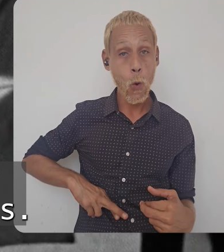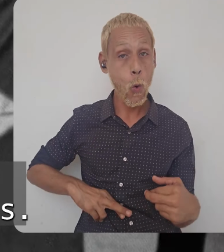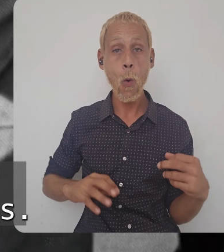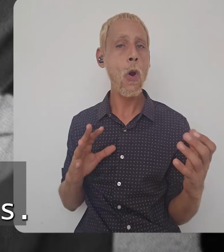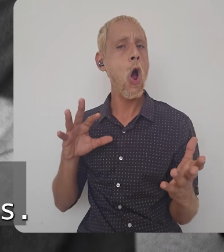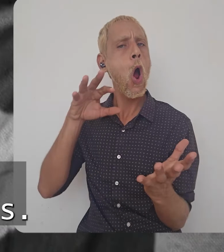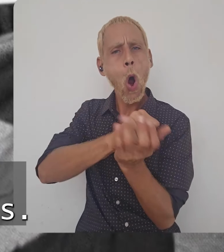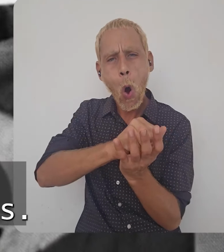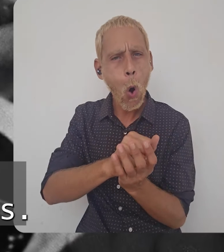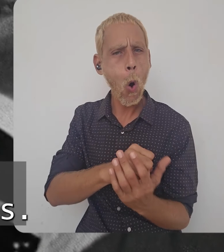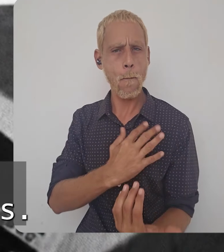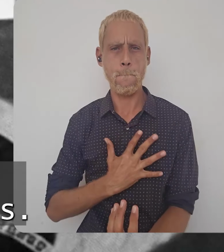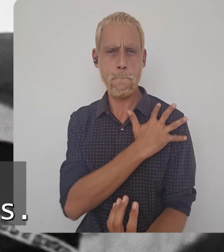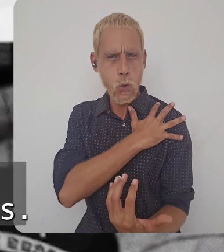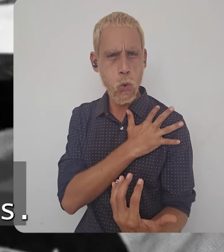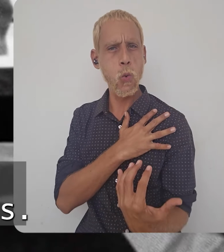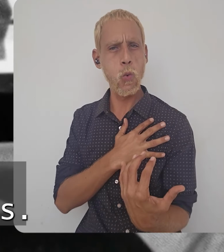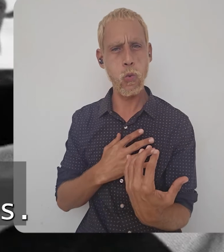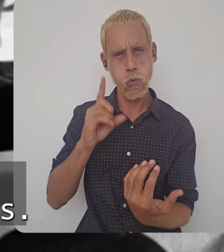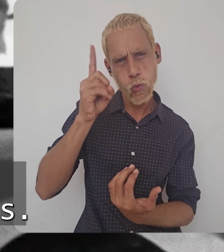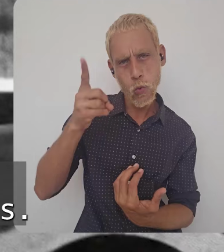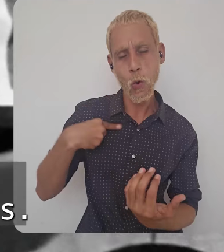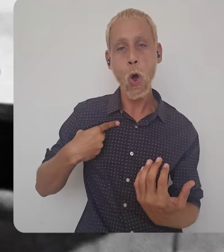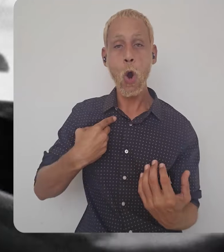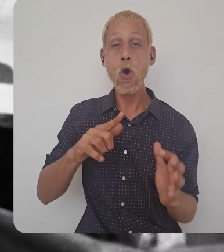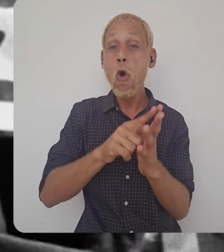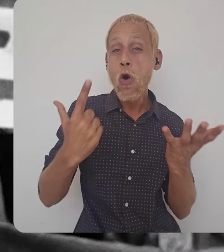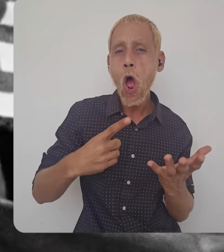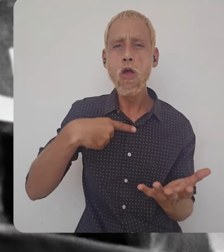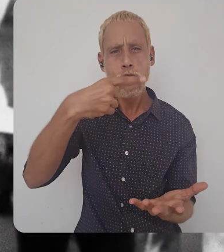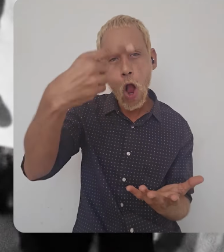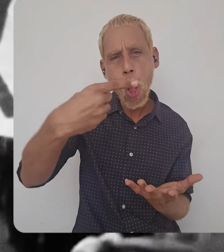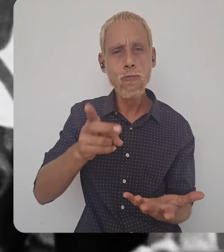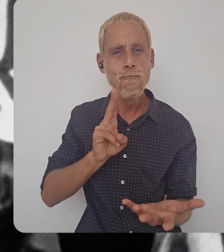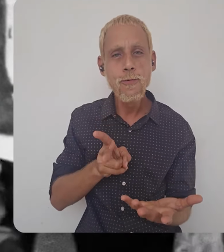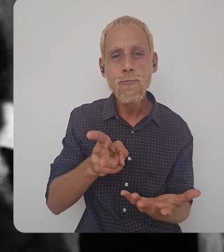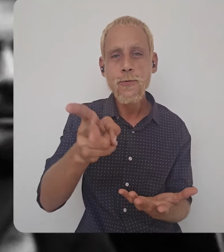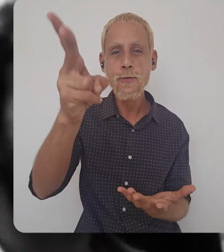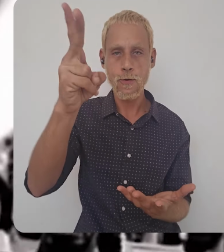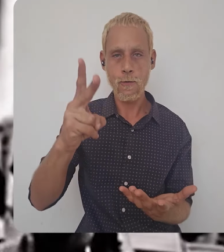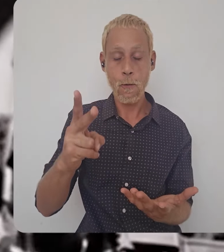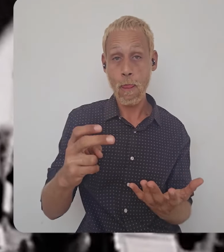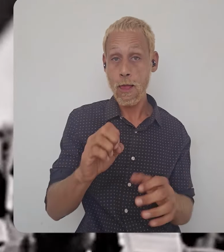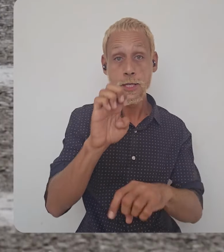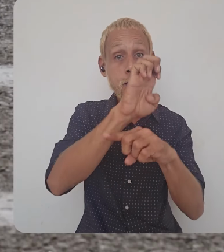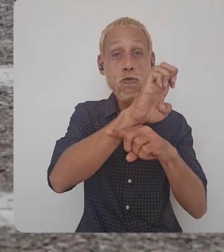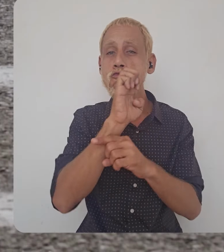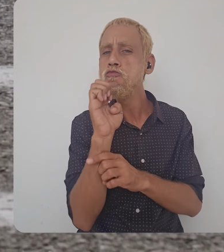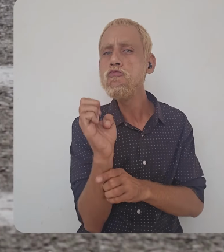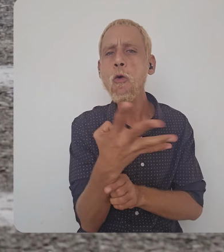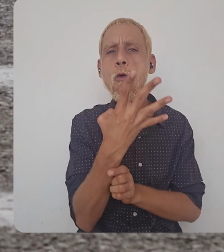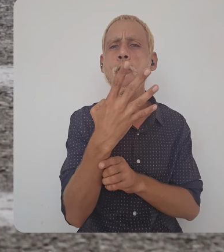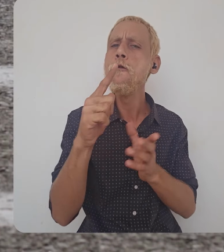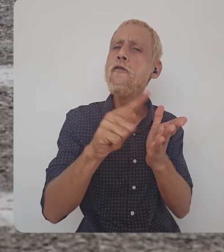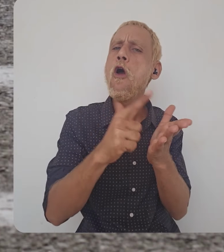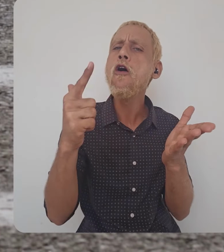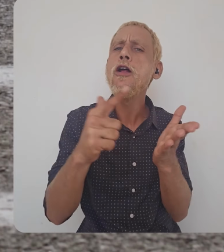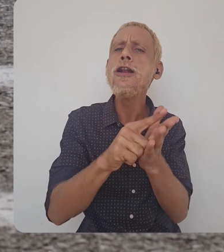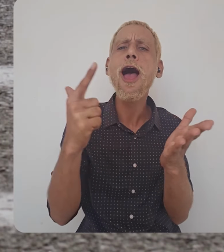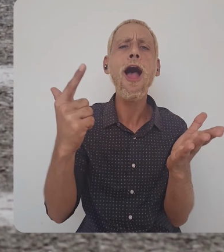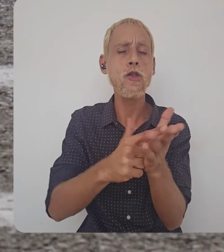por revoluções estaduais e golpes militares, o Diário de Pernambuco permaneceu. Sobreviveu ao